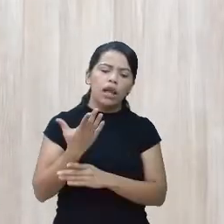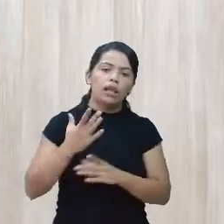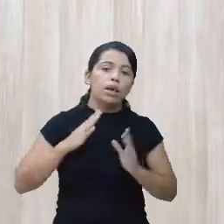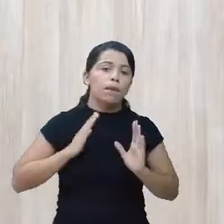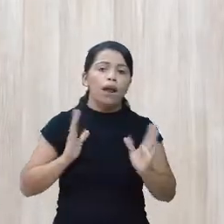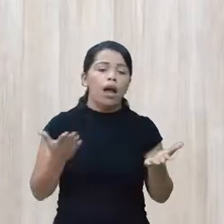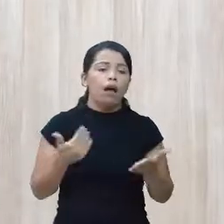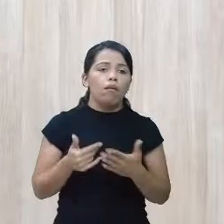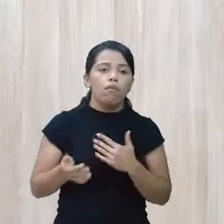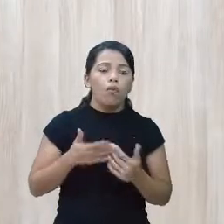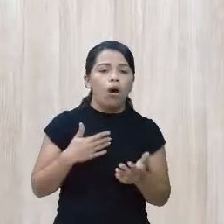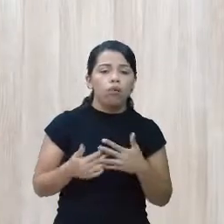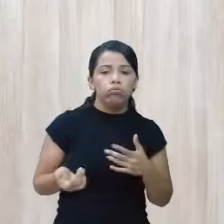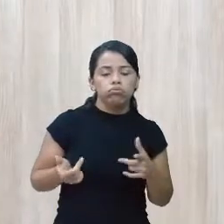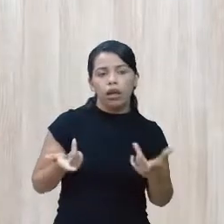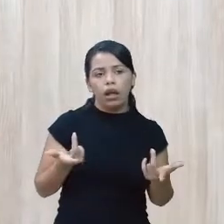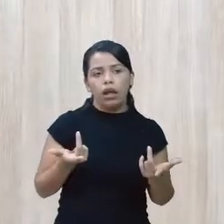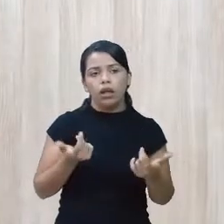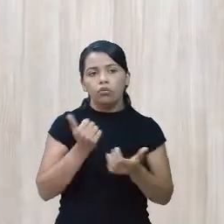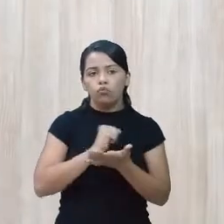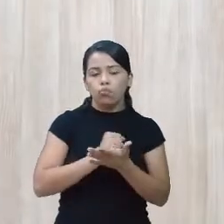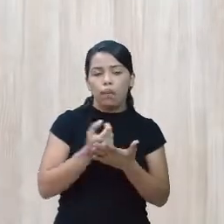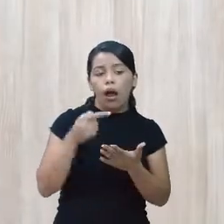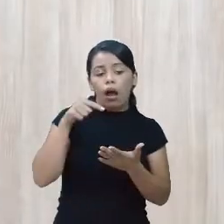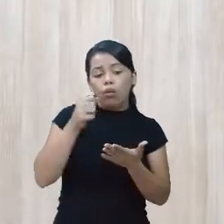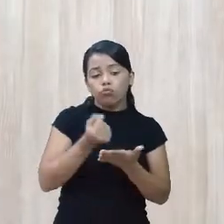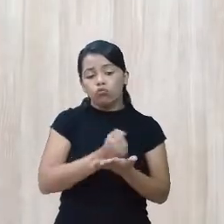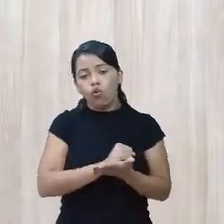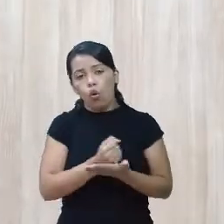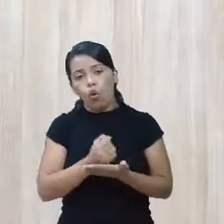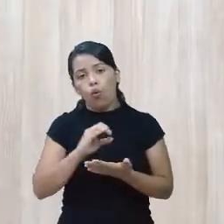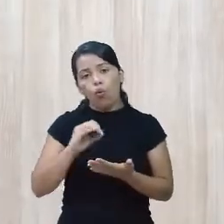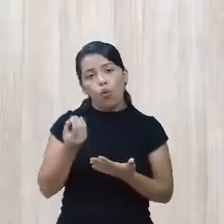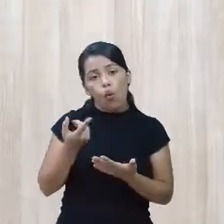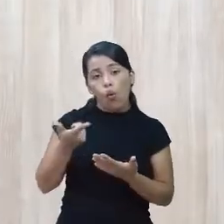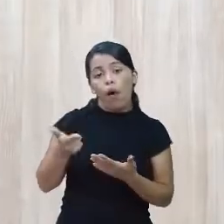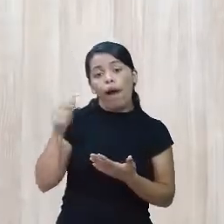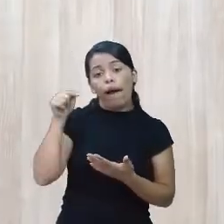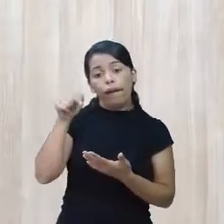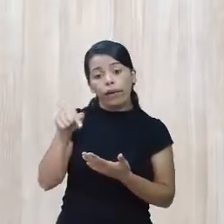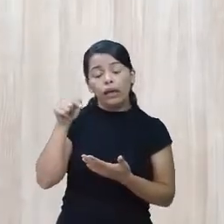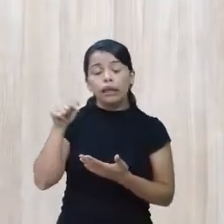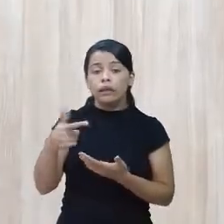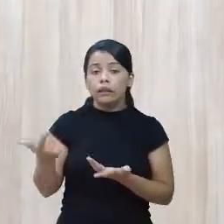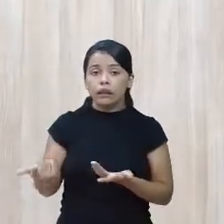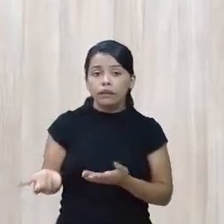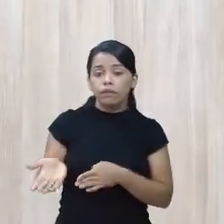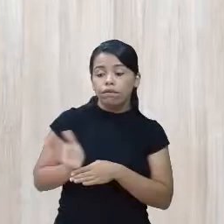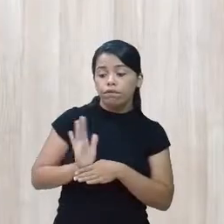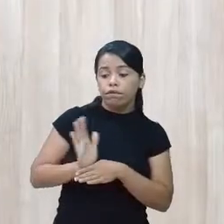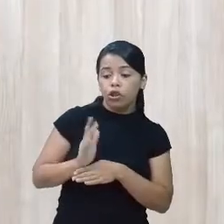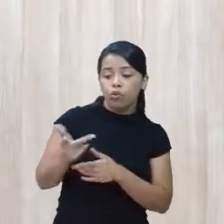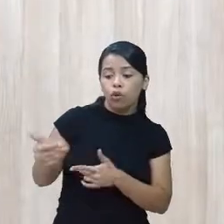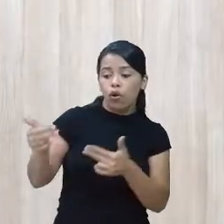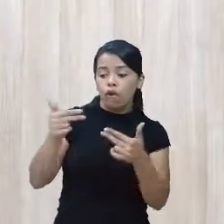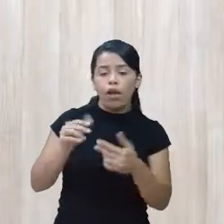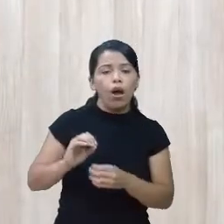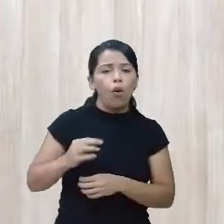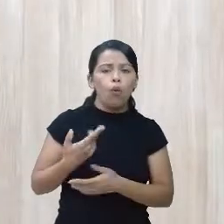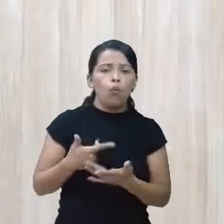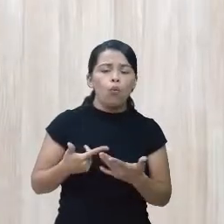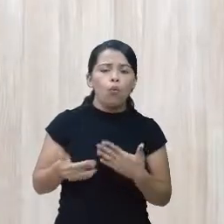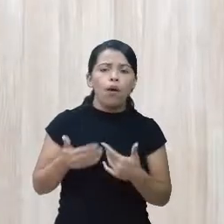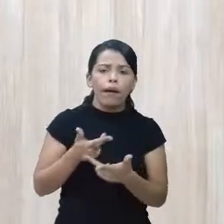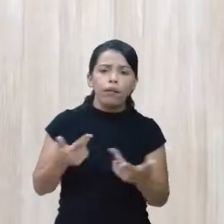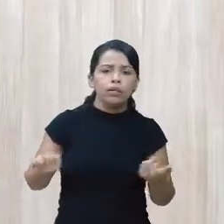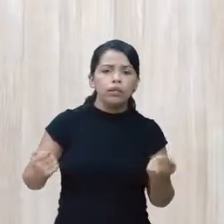determinado jogo, ou para determinado filme, ou vídeo, novela, sei lá, tudo que precisa de um pouco